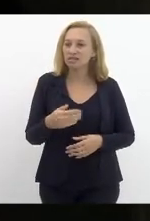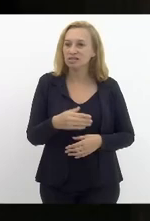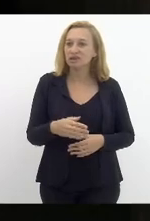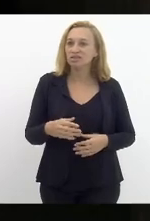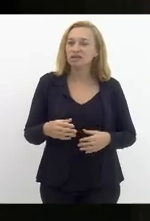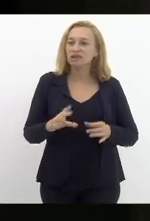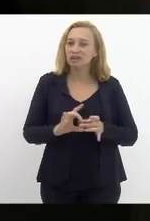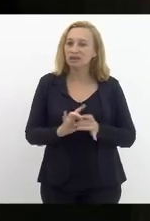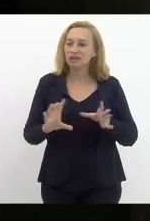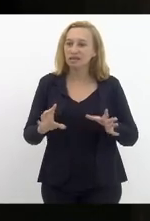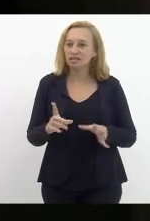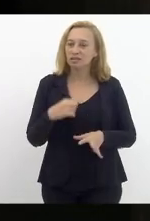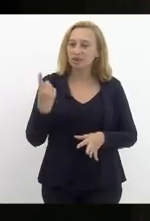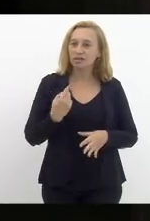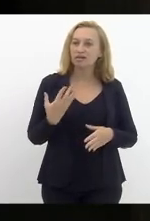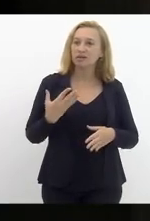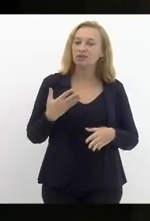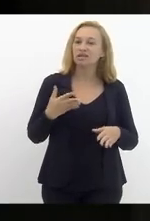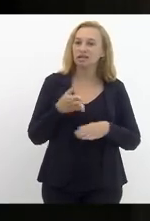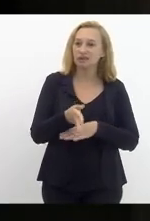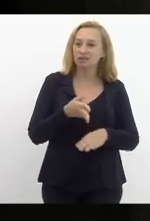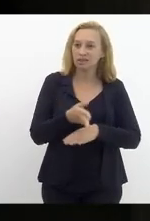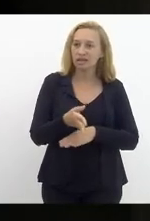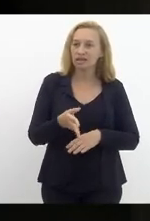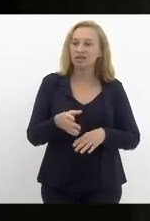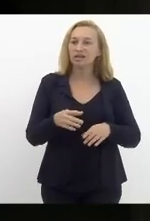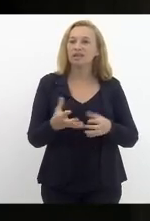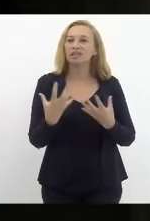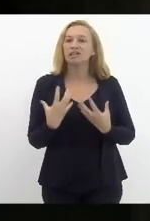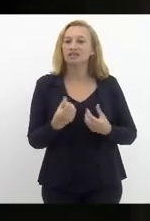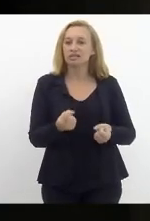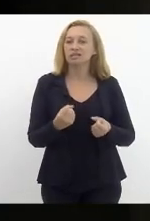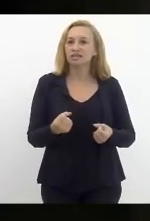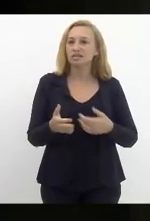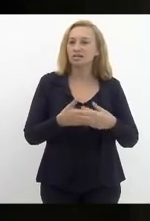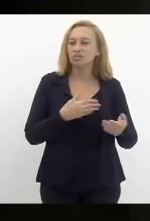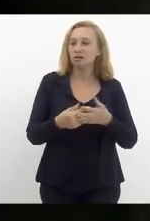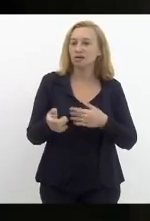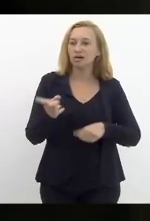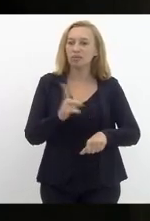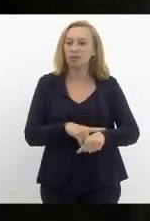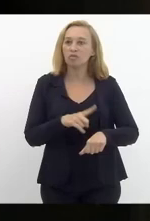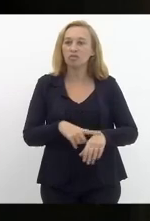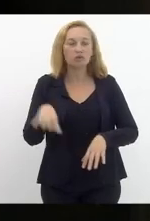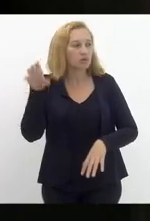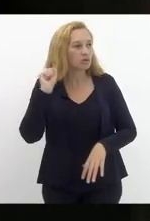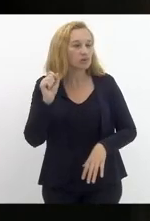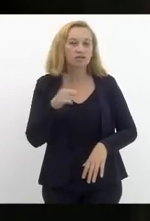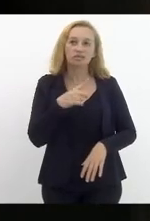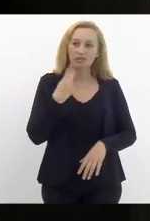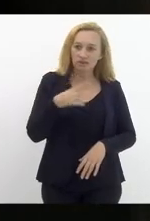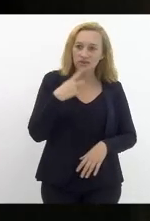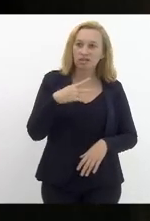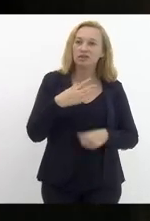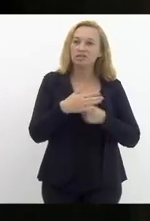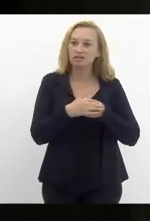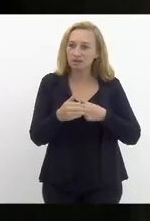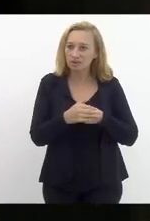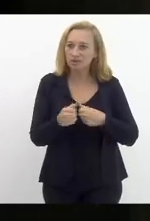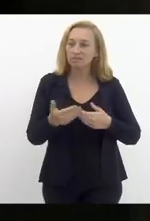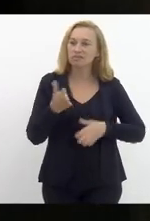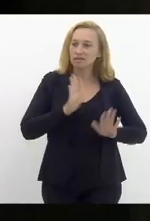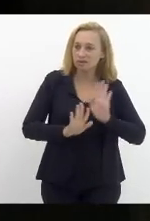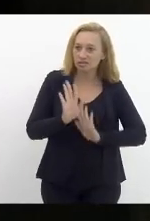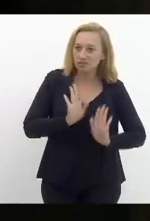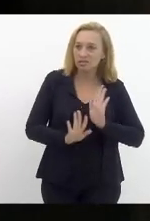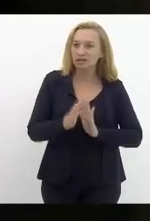vocês abriram para a gente, para receber a gente nos gabinetes, em todos os momentos, ouvir a gente falando com todo carinho, com todo